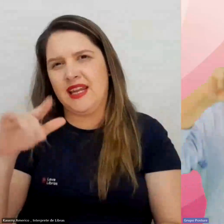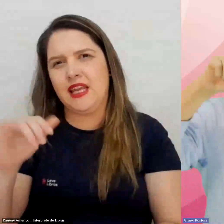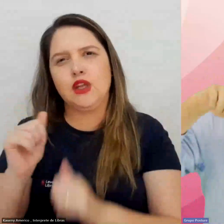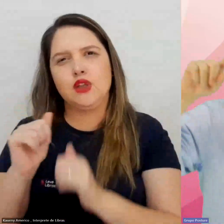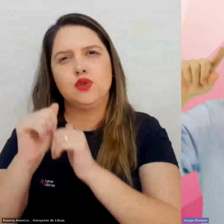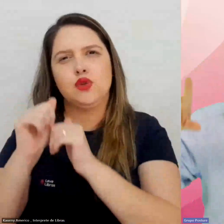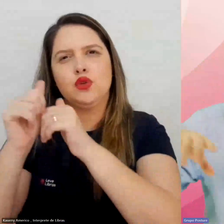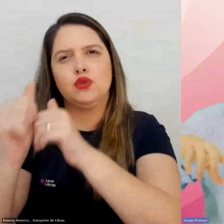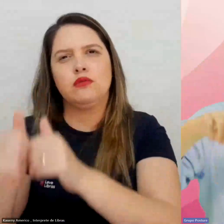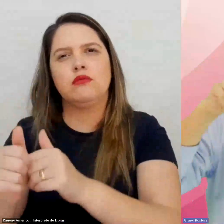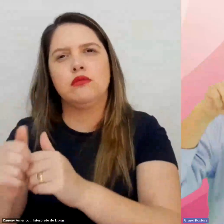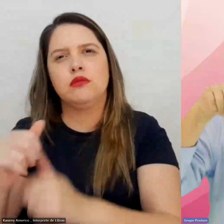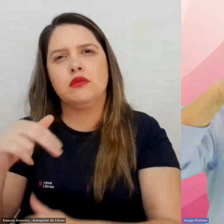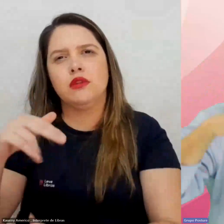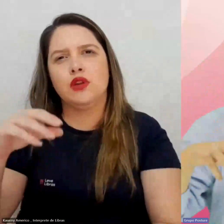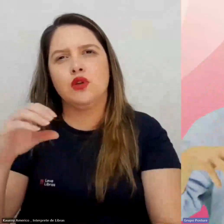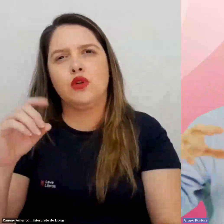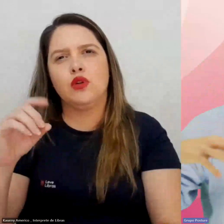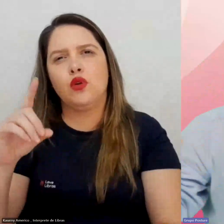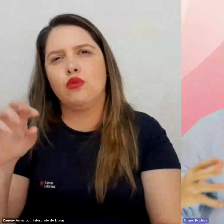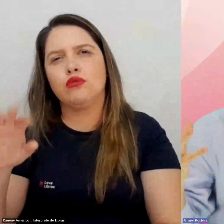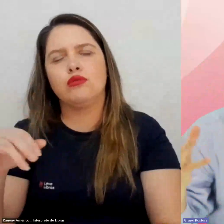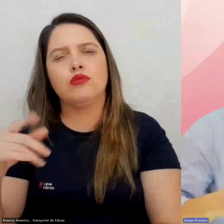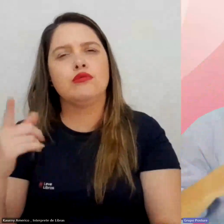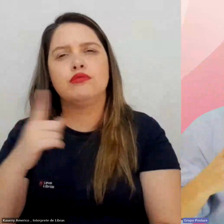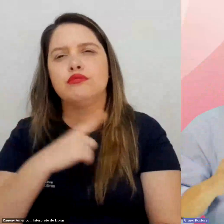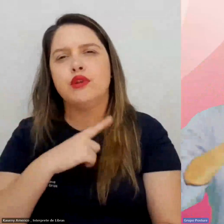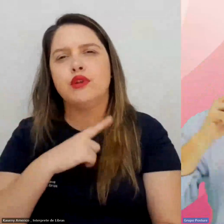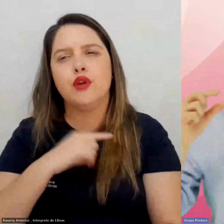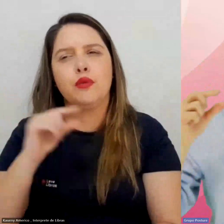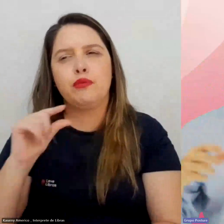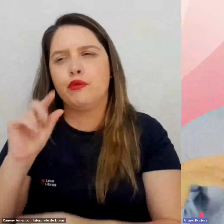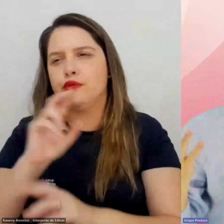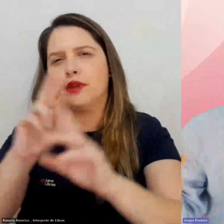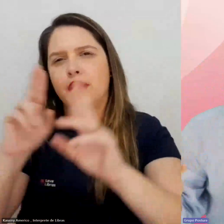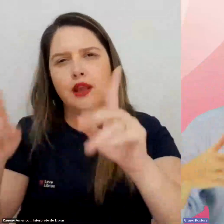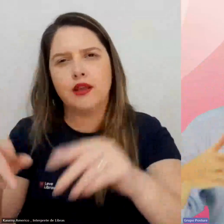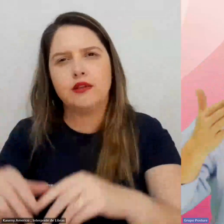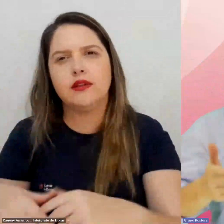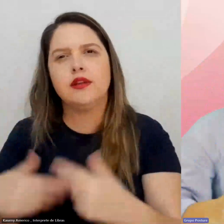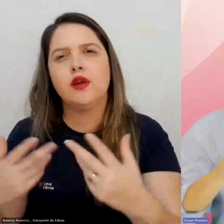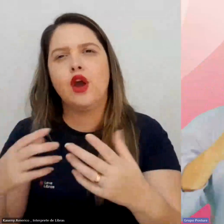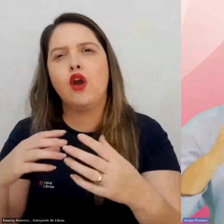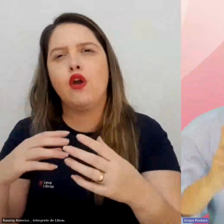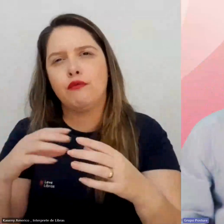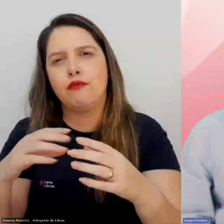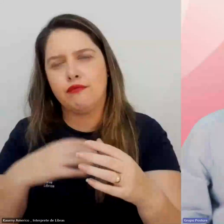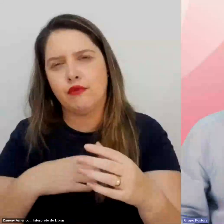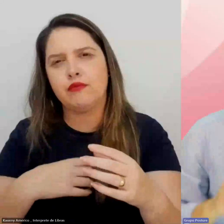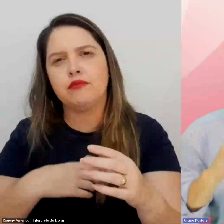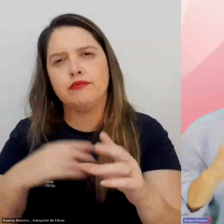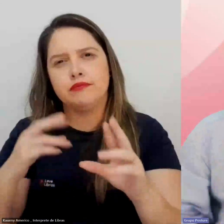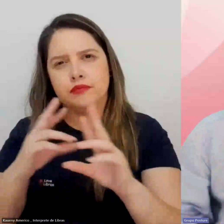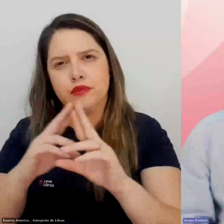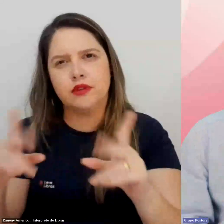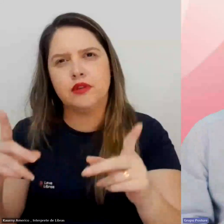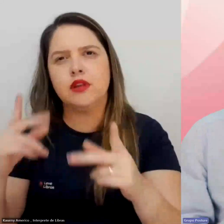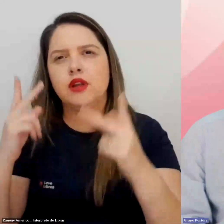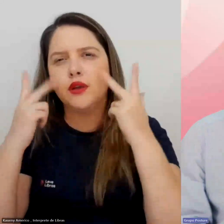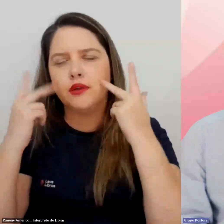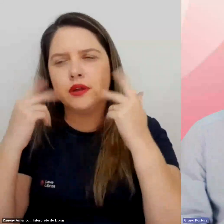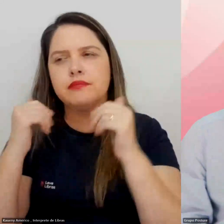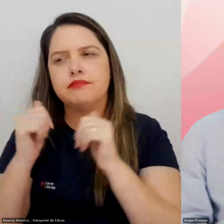nódulo com espículas, é um nódulo um pouco diferente, a conformação é um pouco diferente. Normalmente, a gente vai prosseguir na